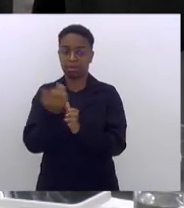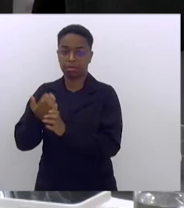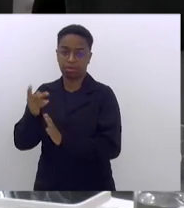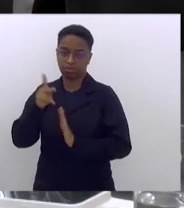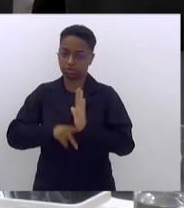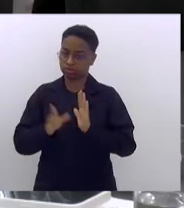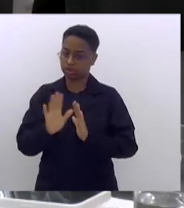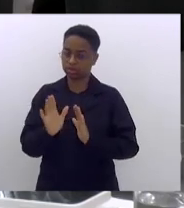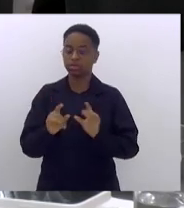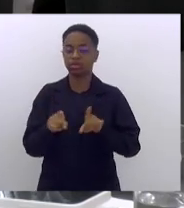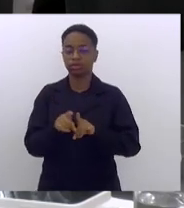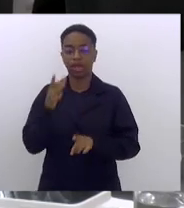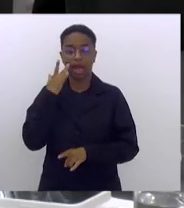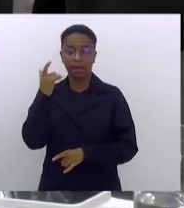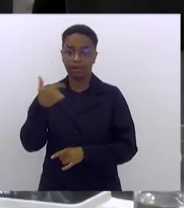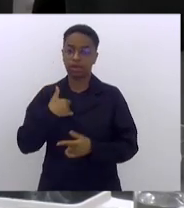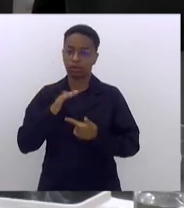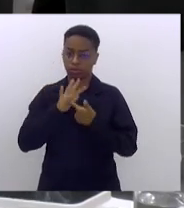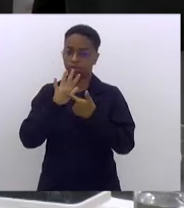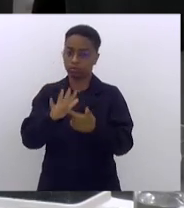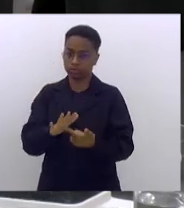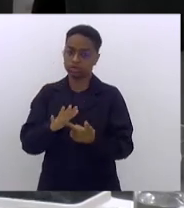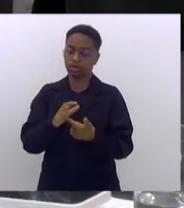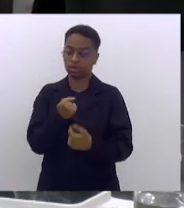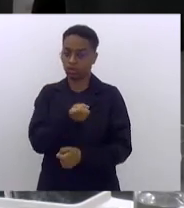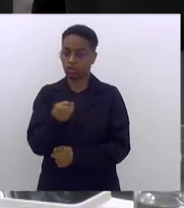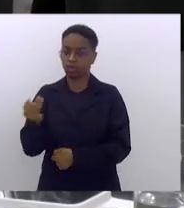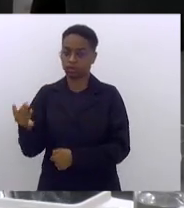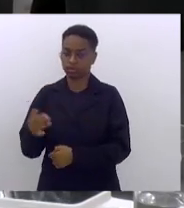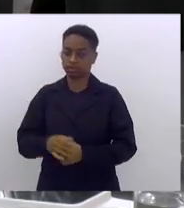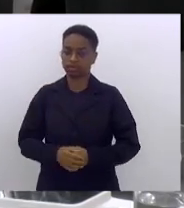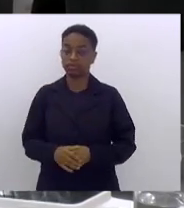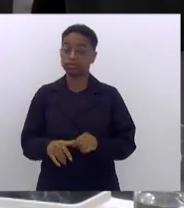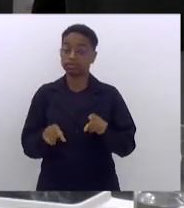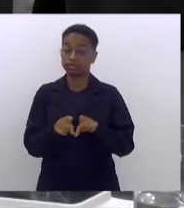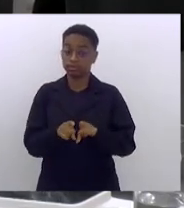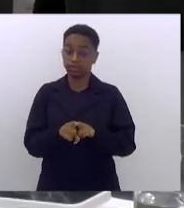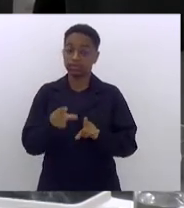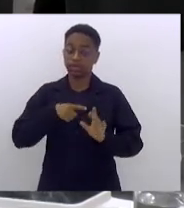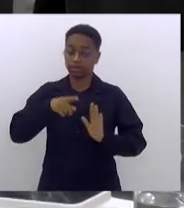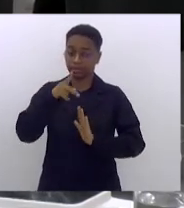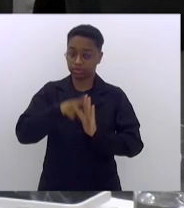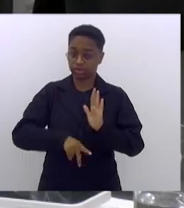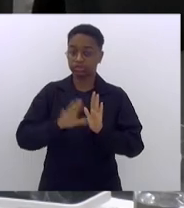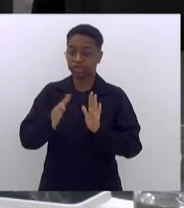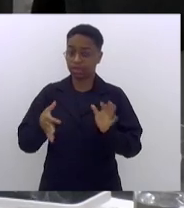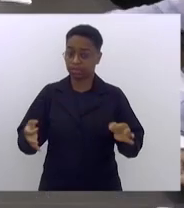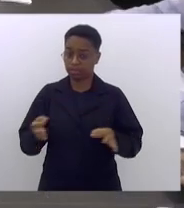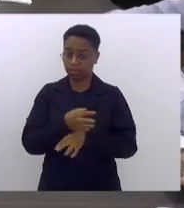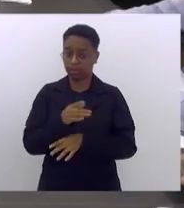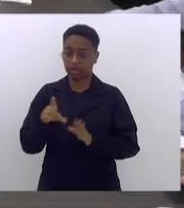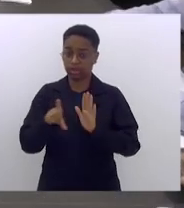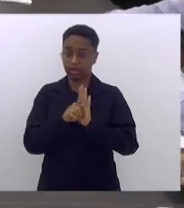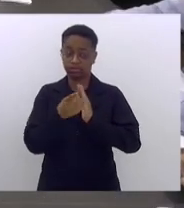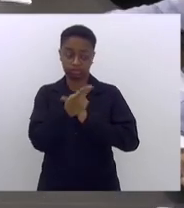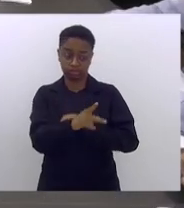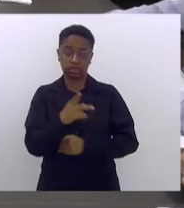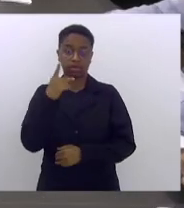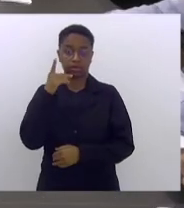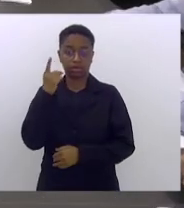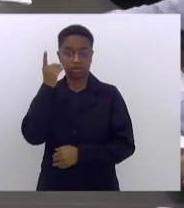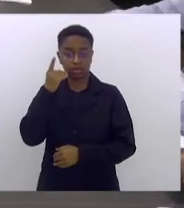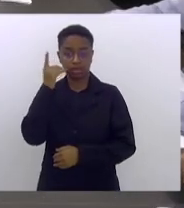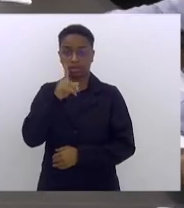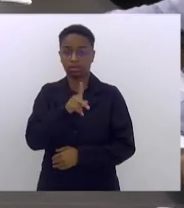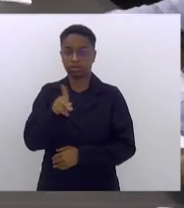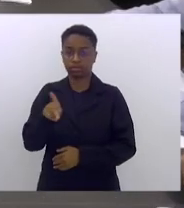definitivamente, e amanhã vou apresentar esses números. Além disso, temos projetos já convertidos em lei, por exemplo, do professor Josemar, projetos